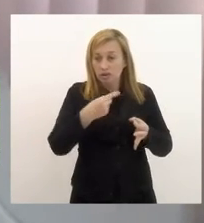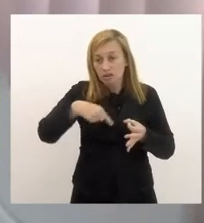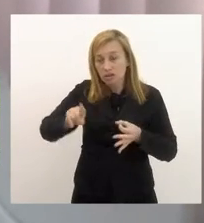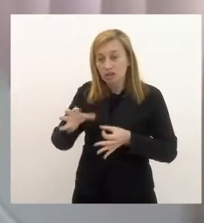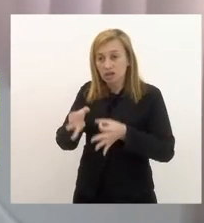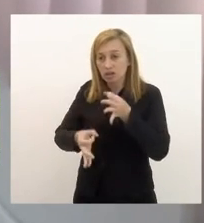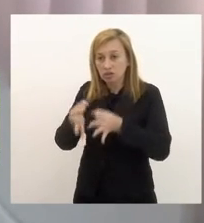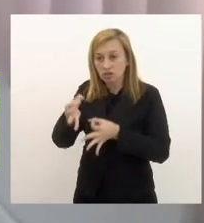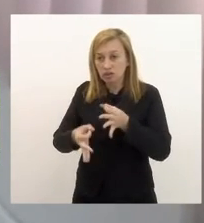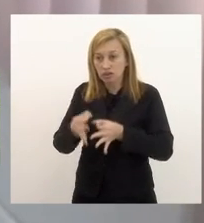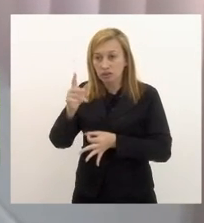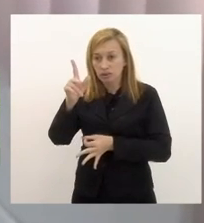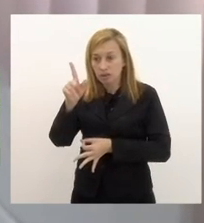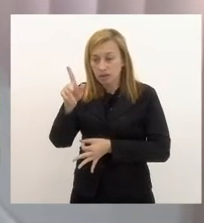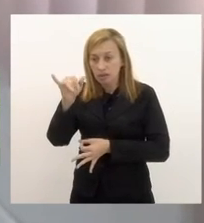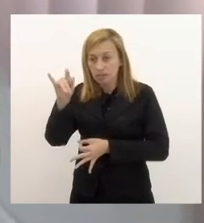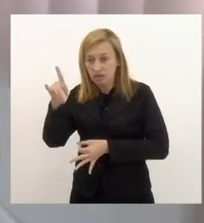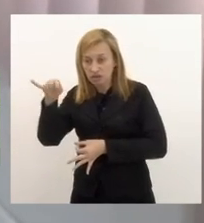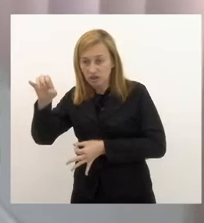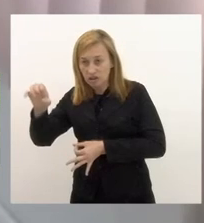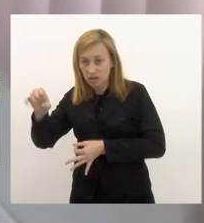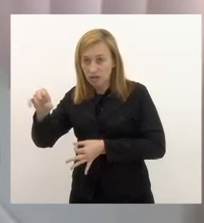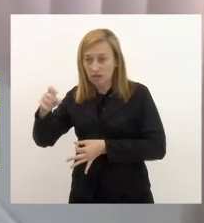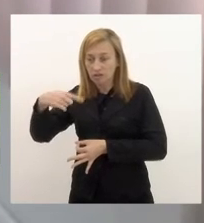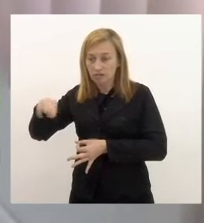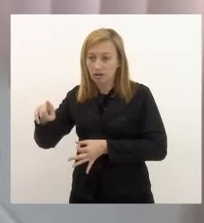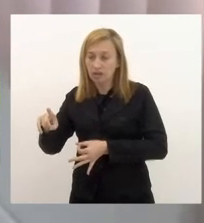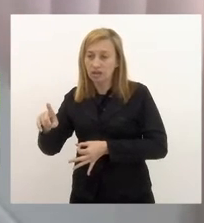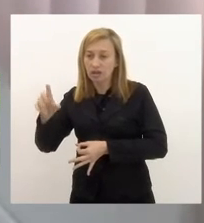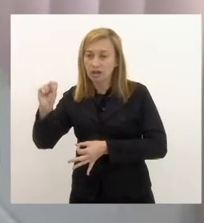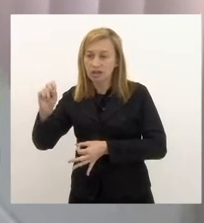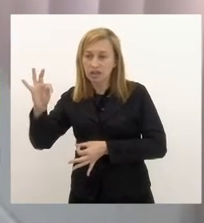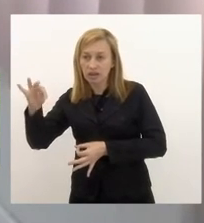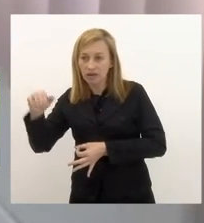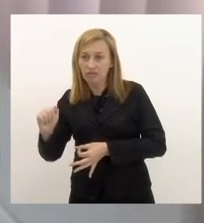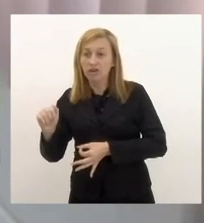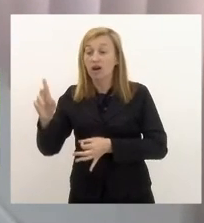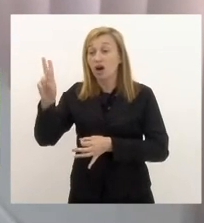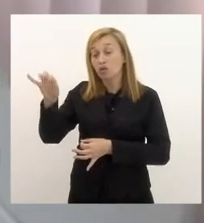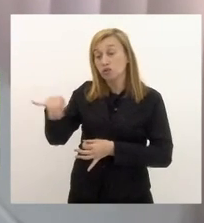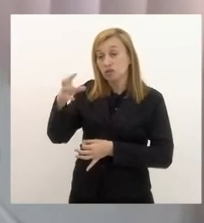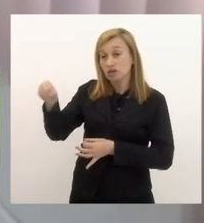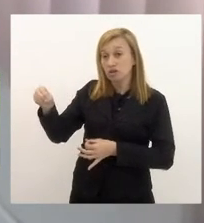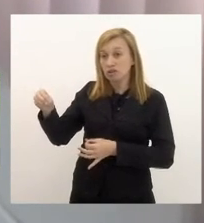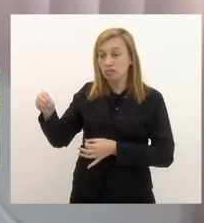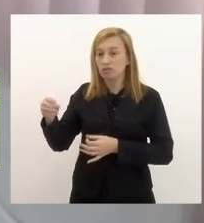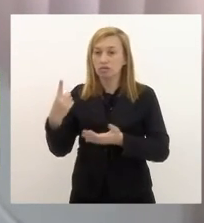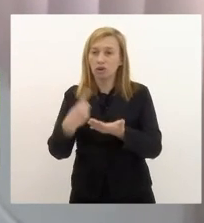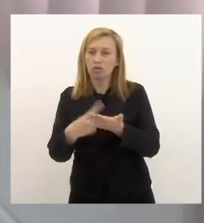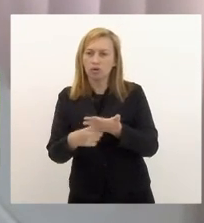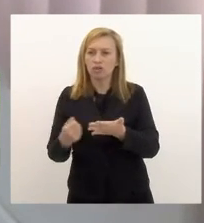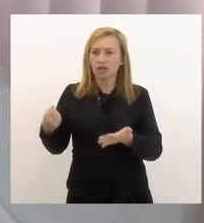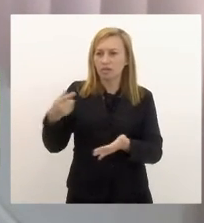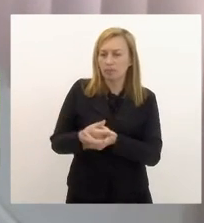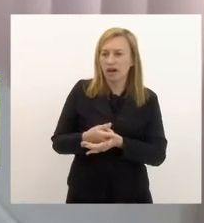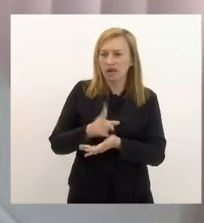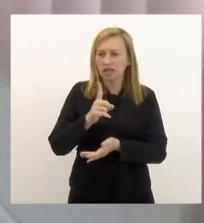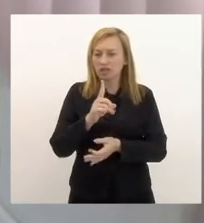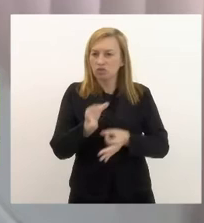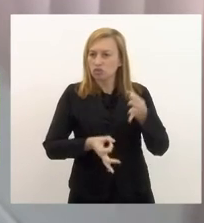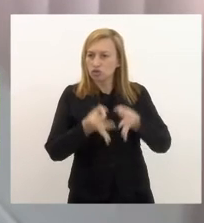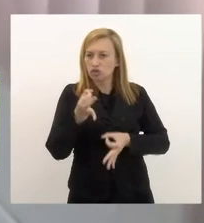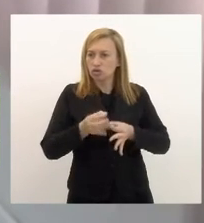e o PG e a beijar a reforma aquela STF a união brincadeira faz um acordo e paga sem recorrer à justiça